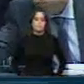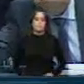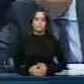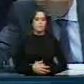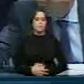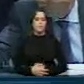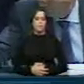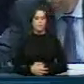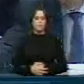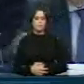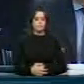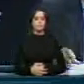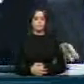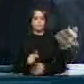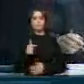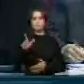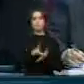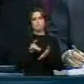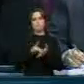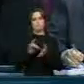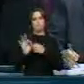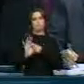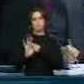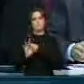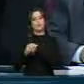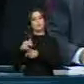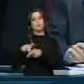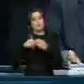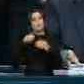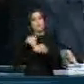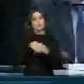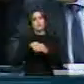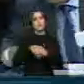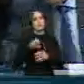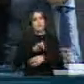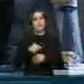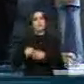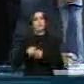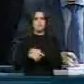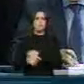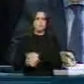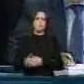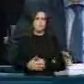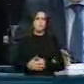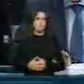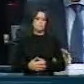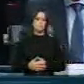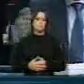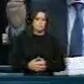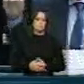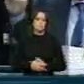Não há destaques. Então, em votação, como é que... Cadê a ficha? Orientação.